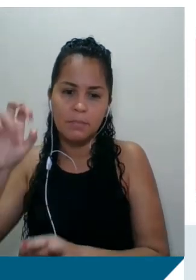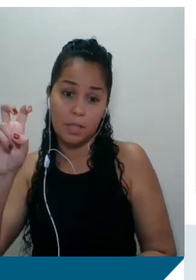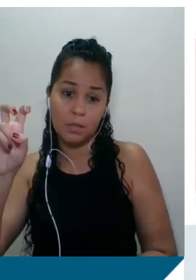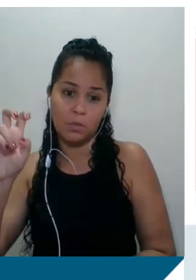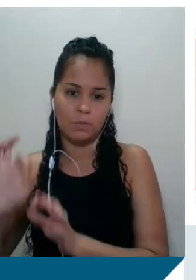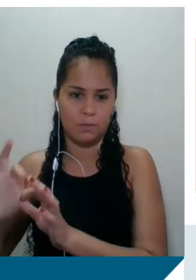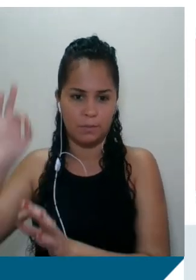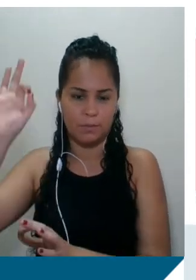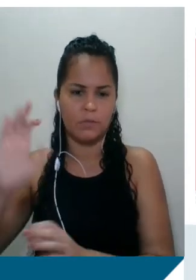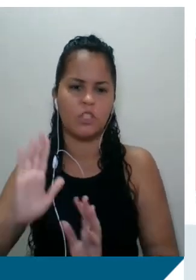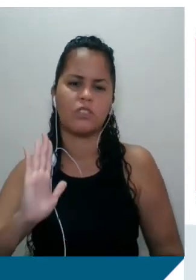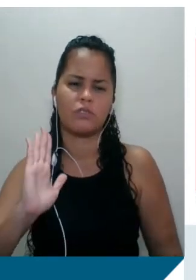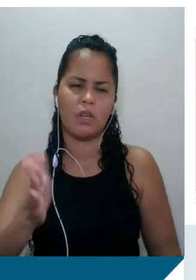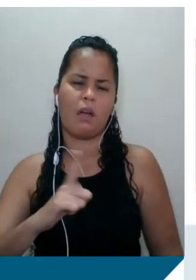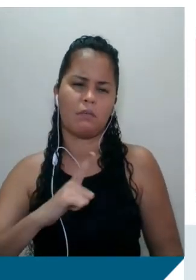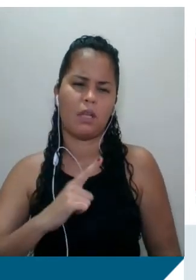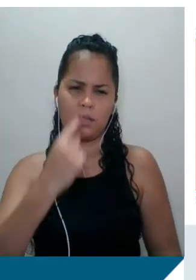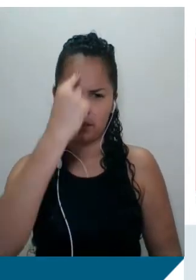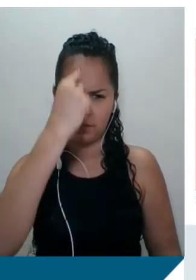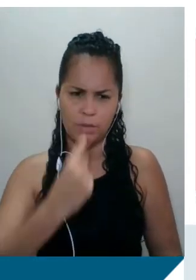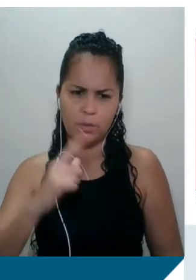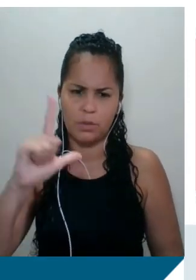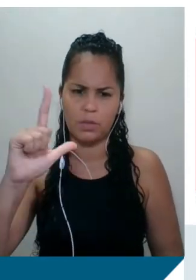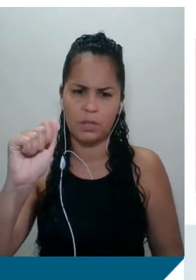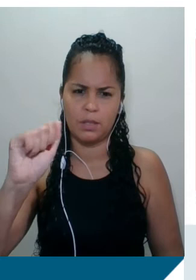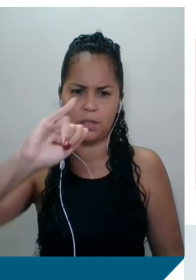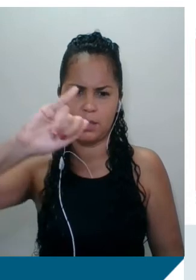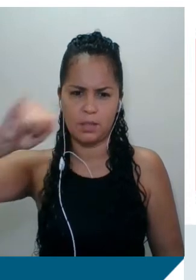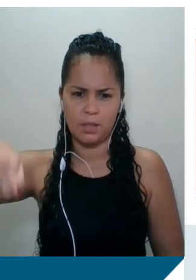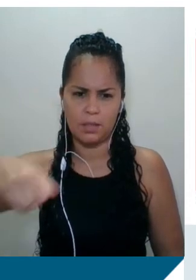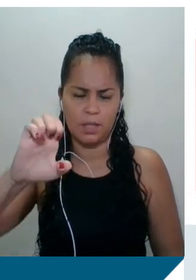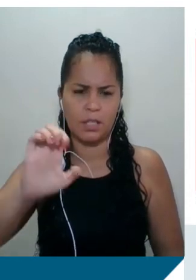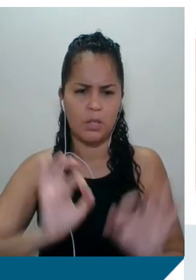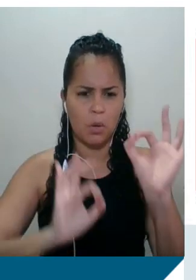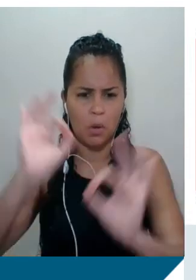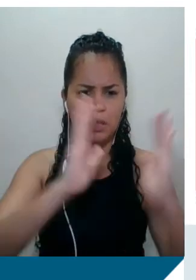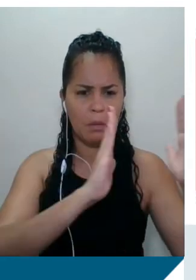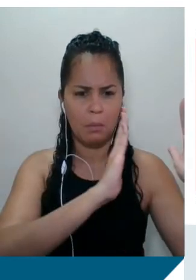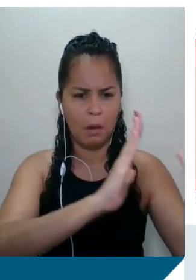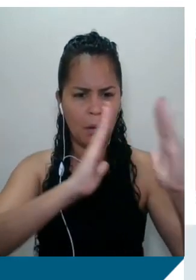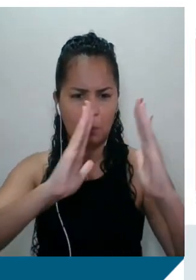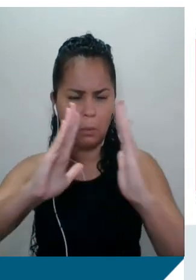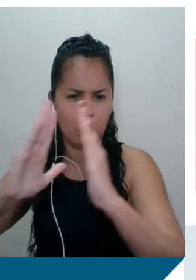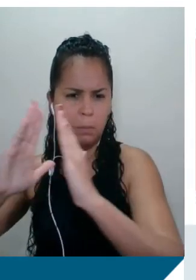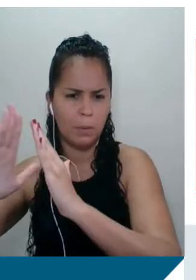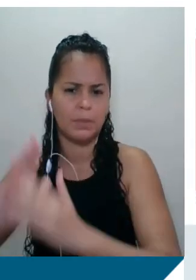Então eu tenho aqui já a figura, da minha laje, já subdividi em